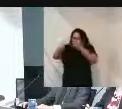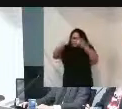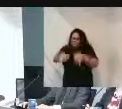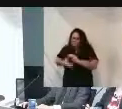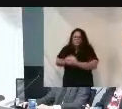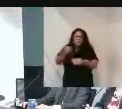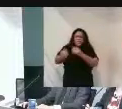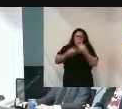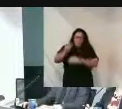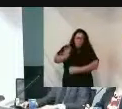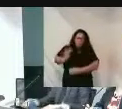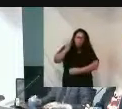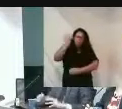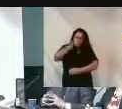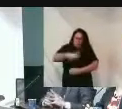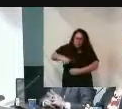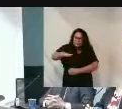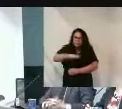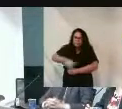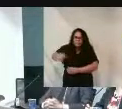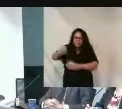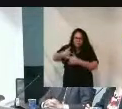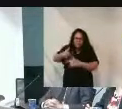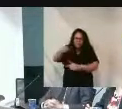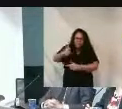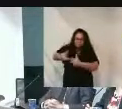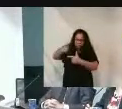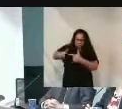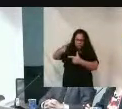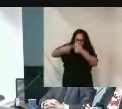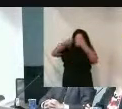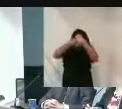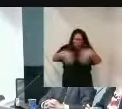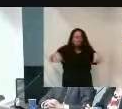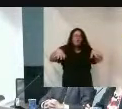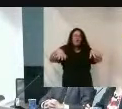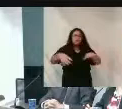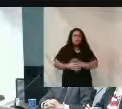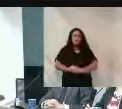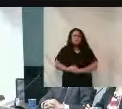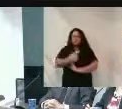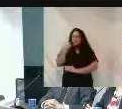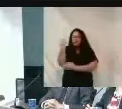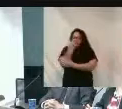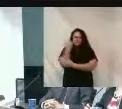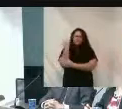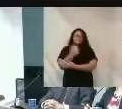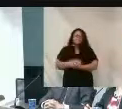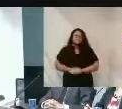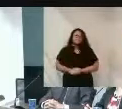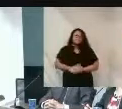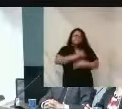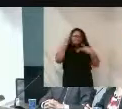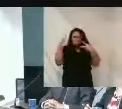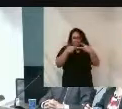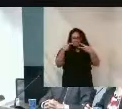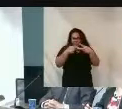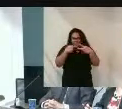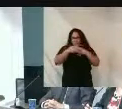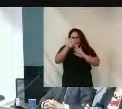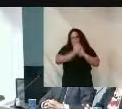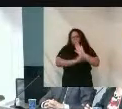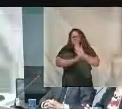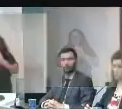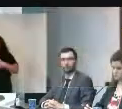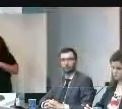outro artigo, agora mais recente, de 2019, e aí a tradução livre, né,